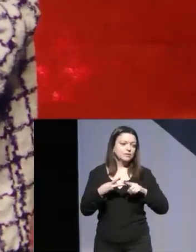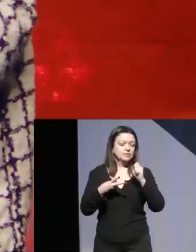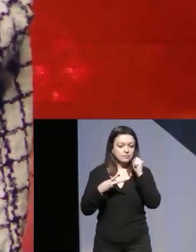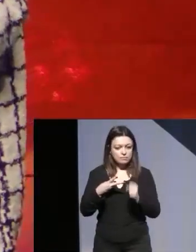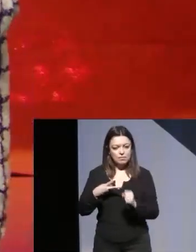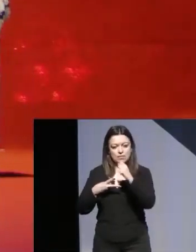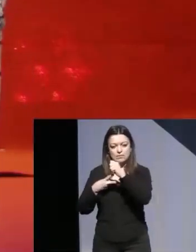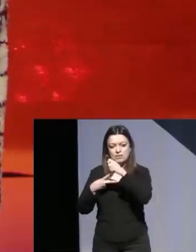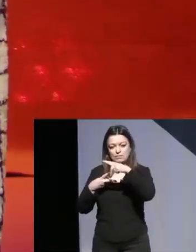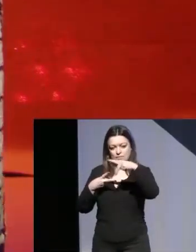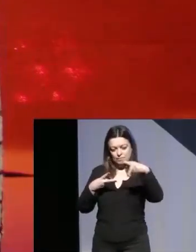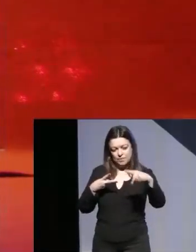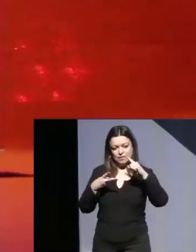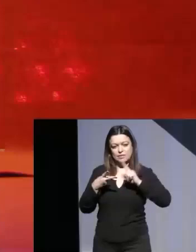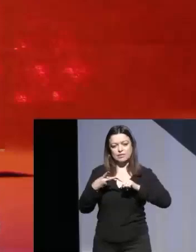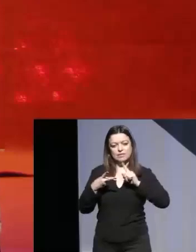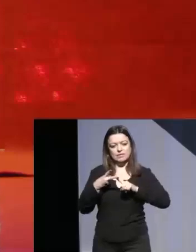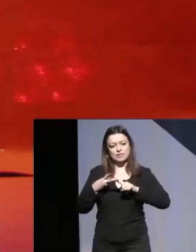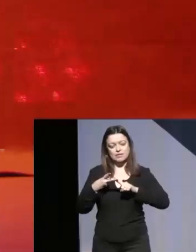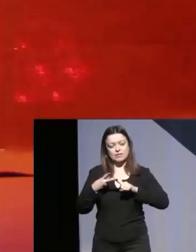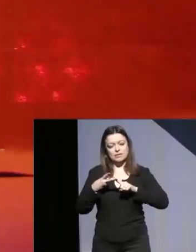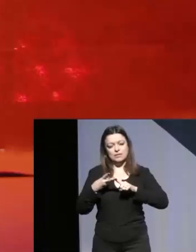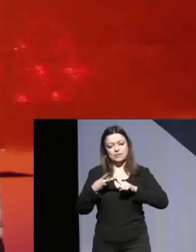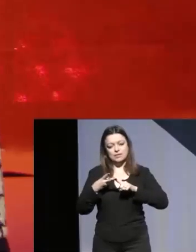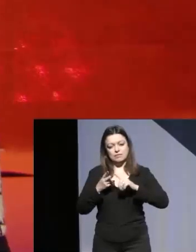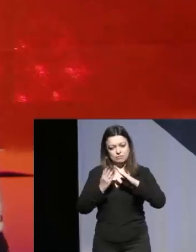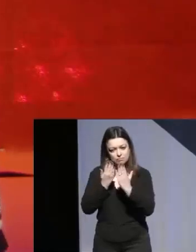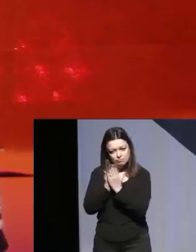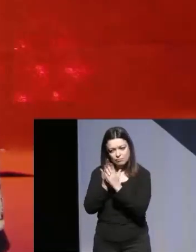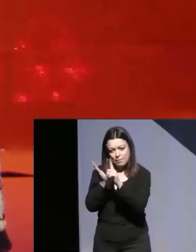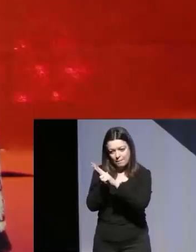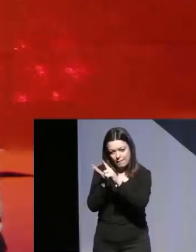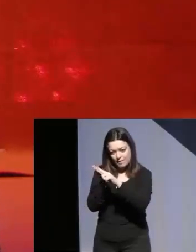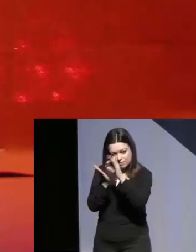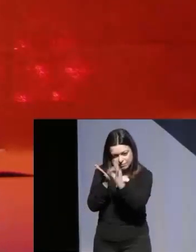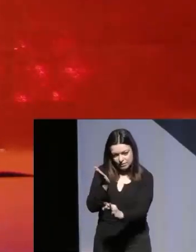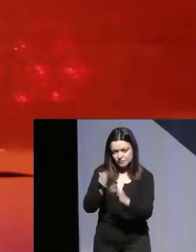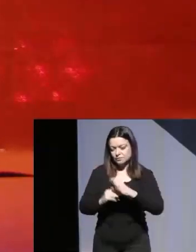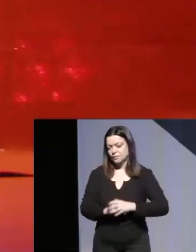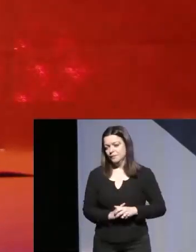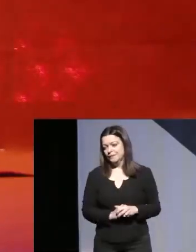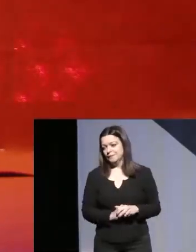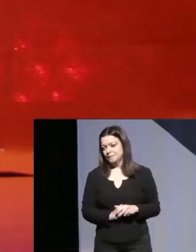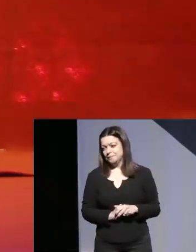duas coisas, físico e eletrônico, enfim.